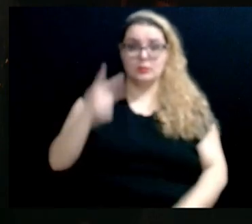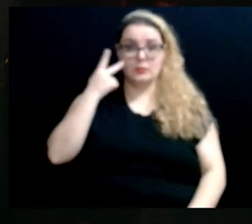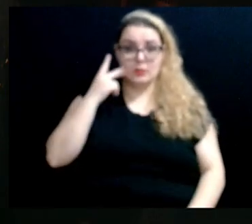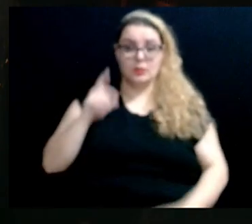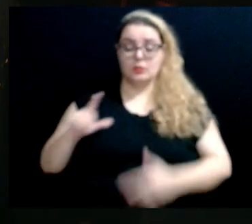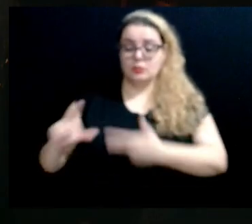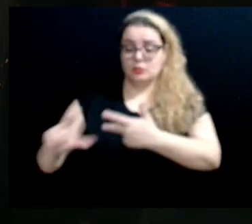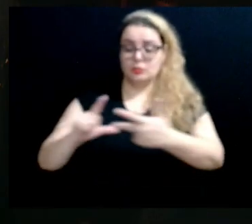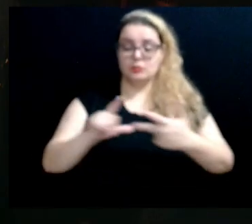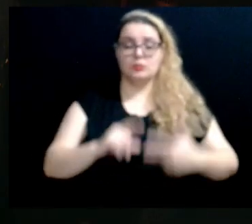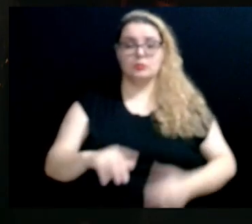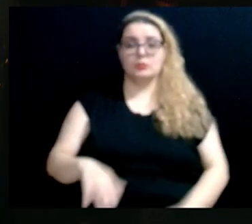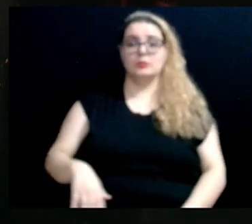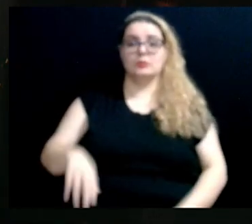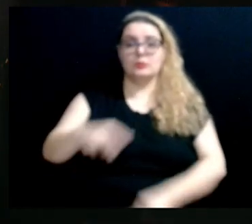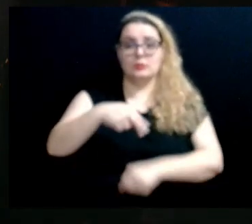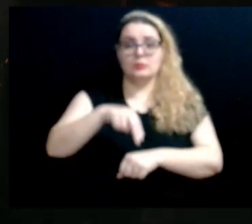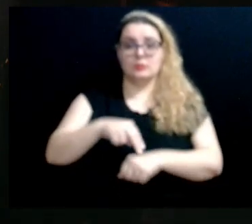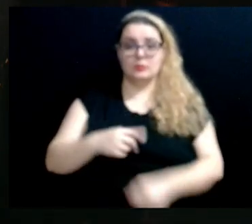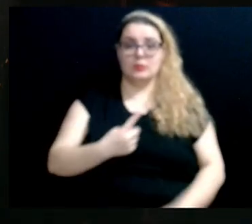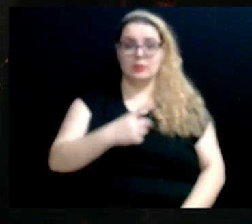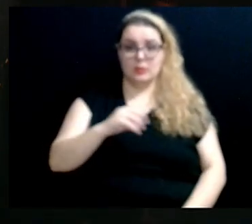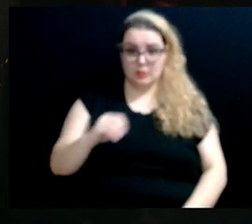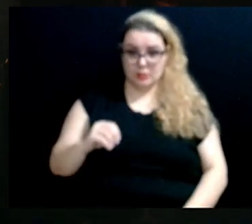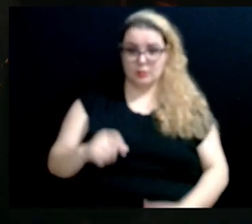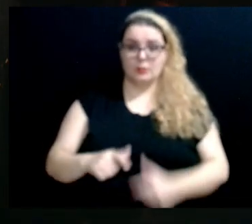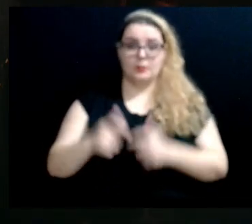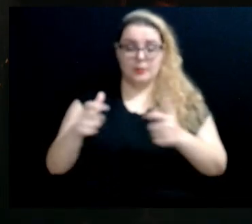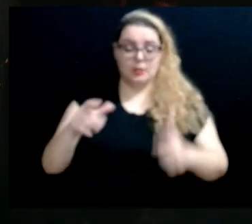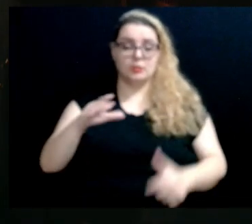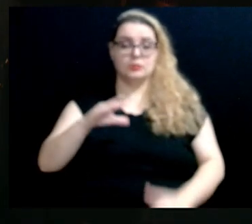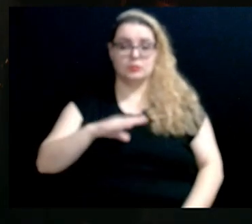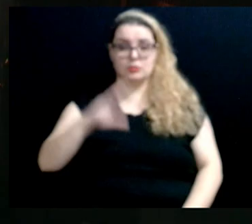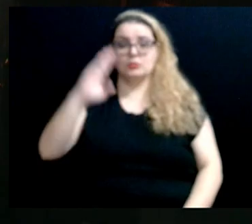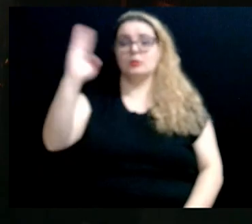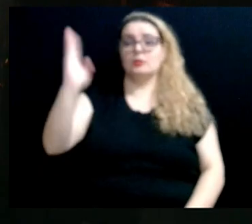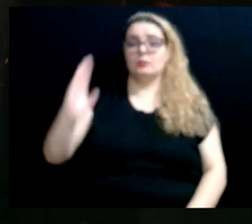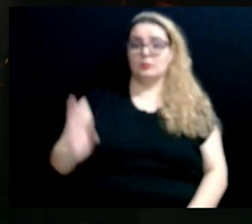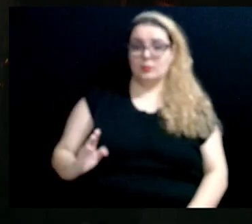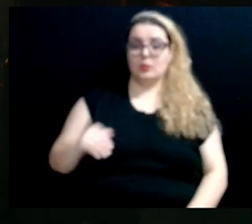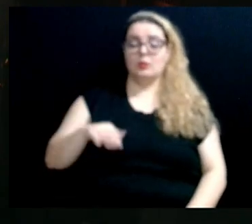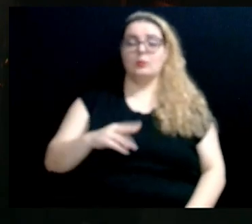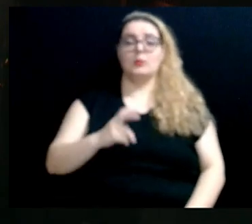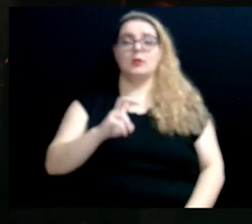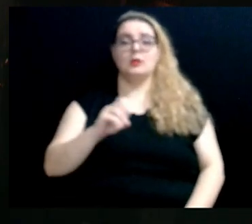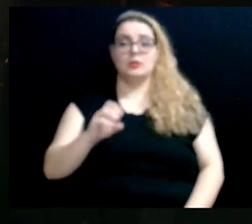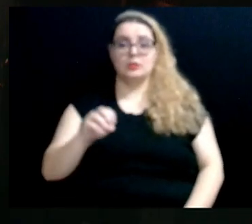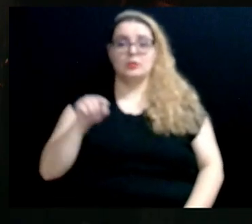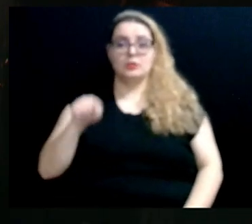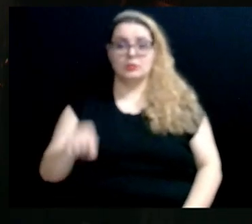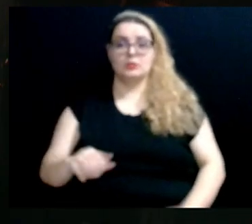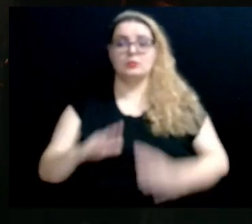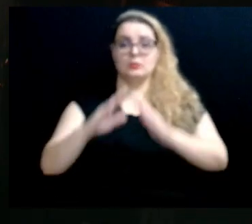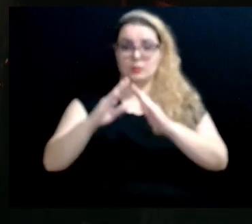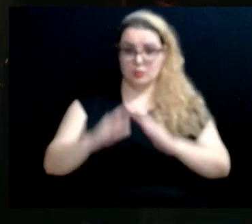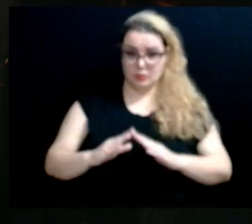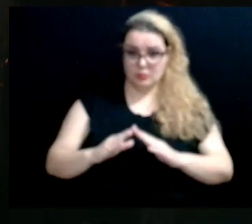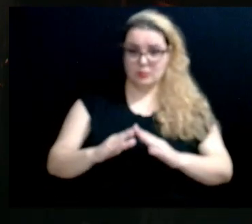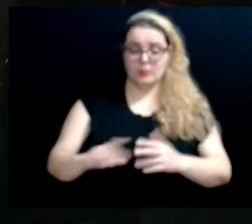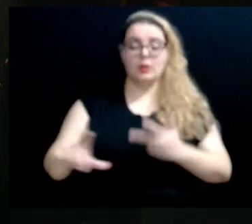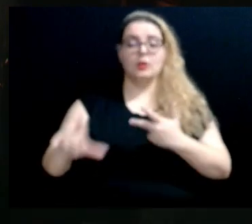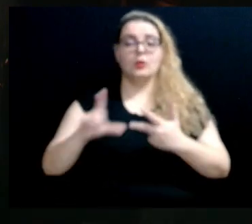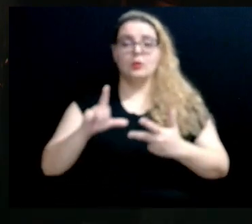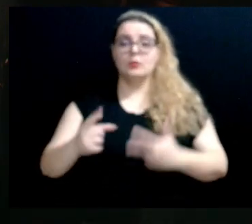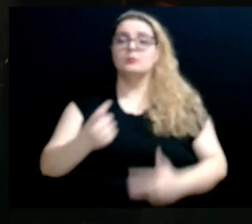10 maiores cidades do Brasil, com mais de 500 mil habitantes, o Legislativo de